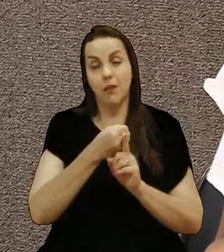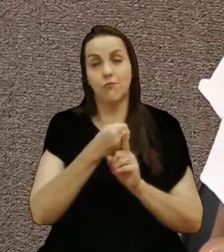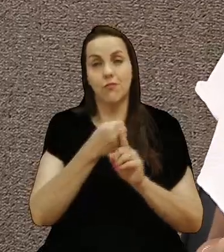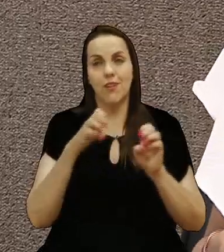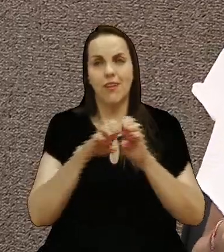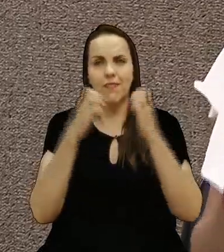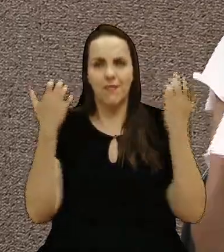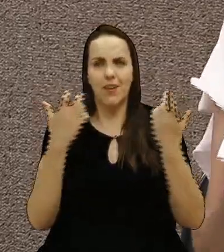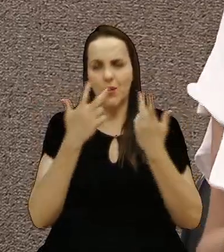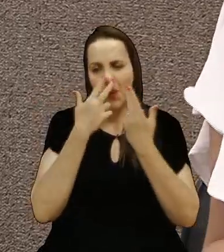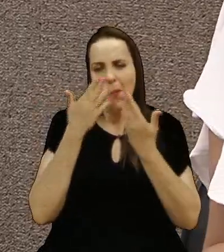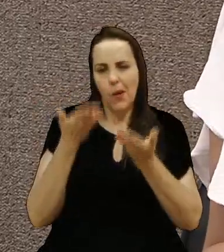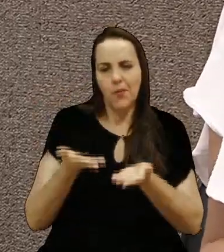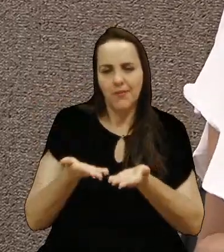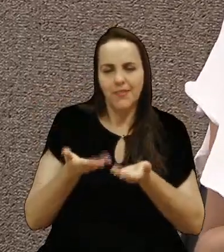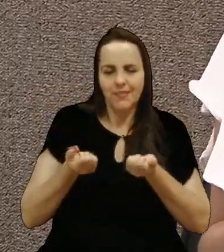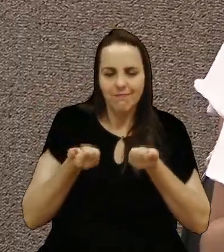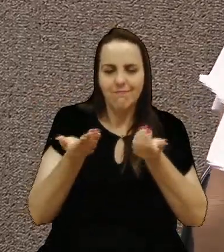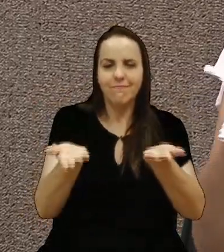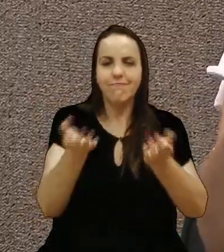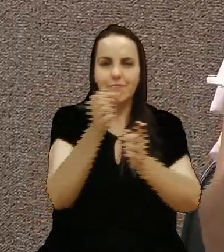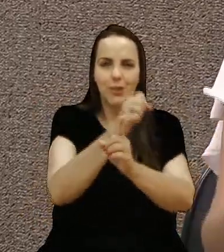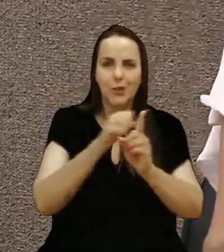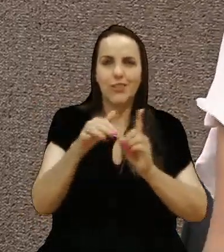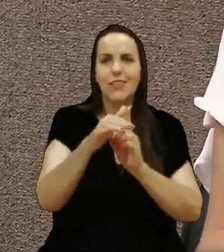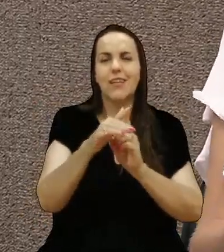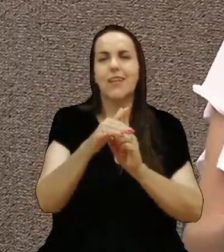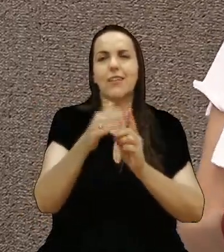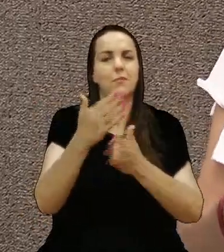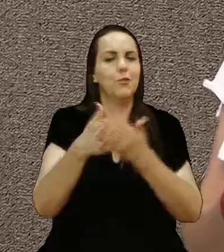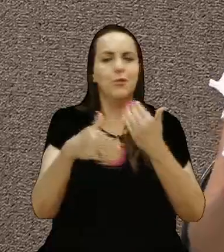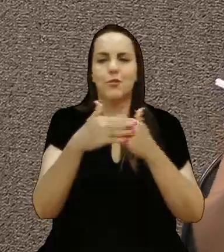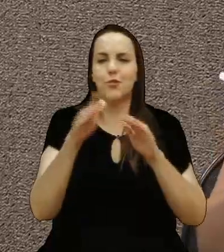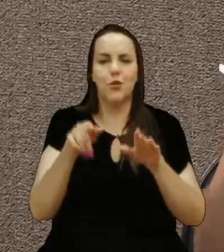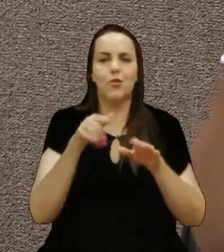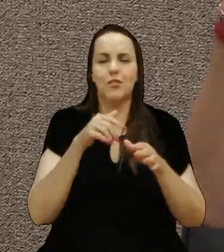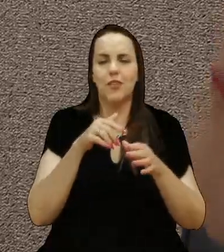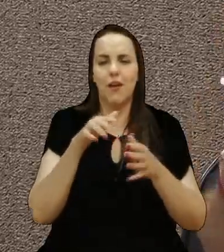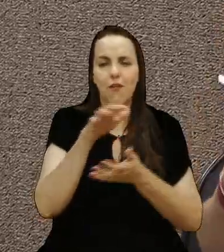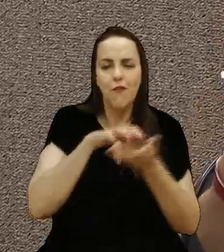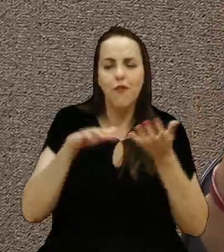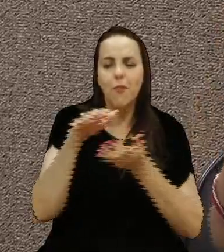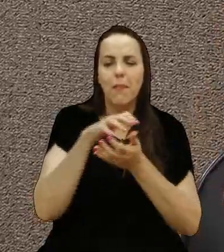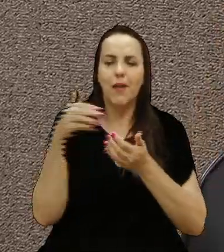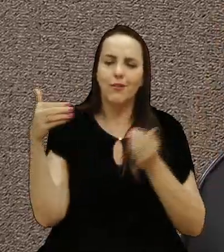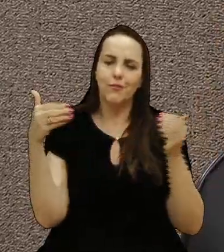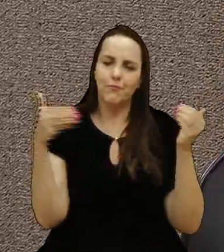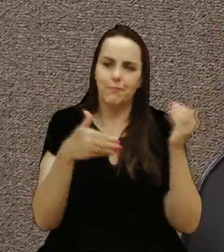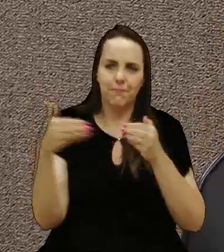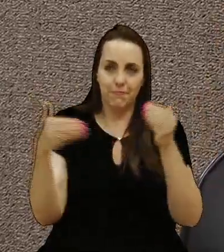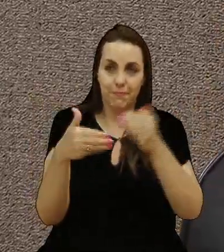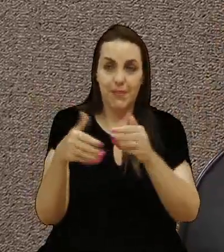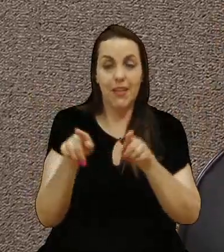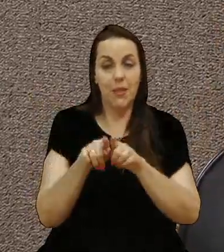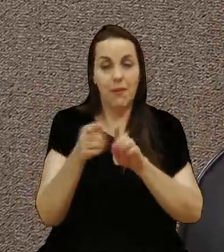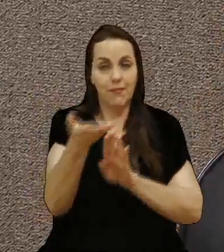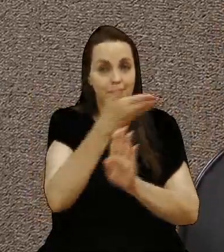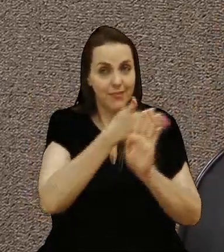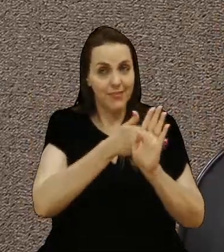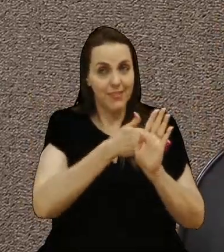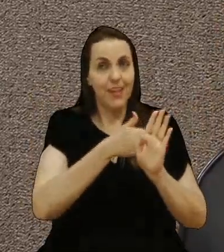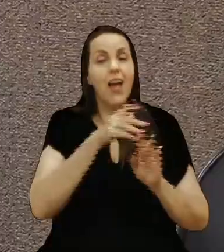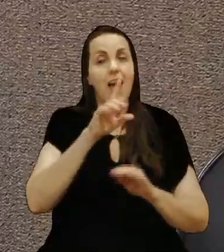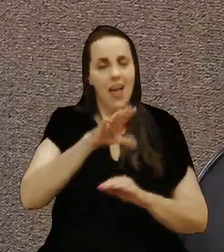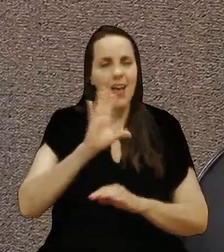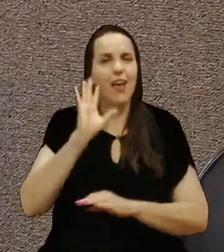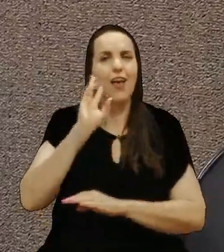esse traz para a sociedade, para aqueles diretamente envolvidos e para os indiretamente envolvidos. Então,